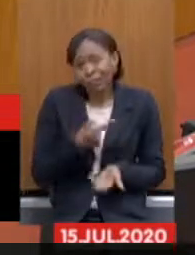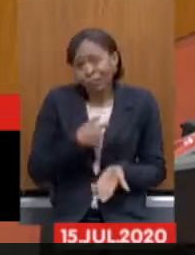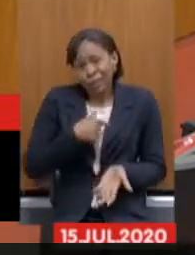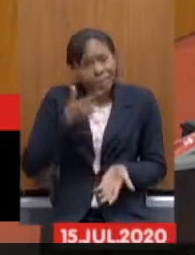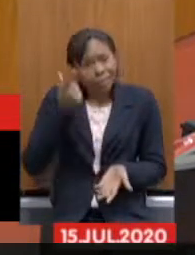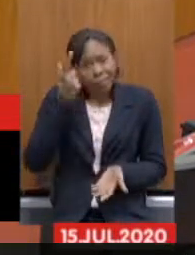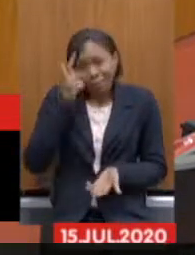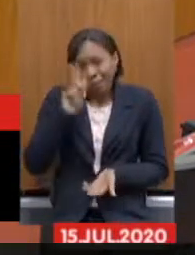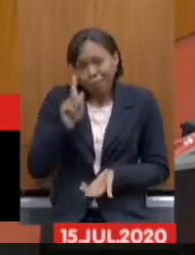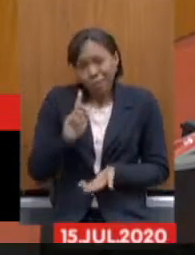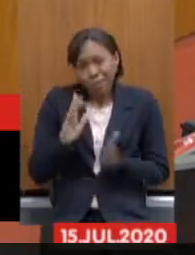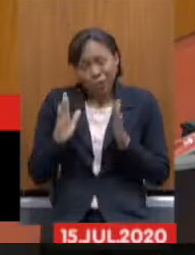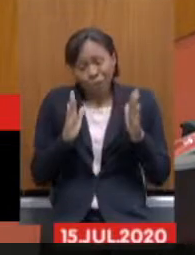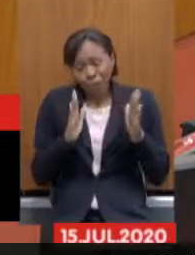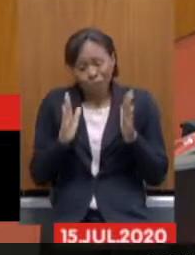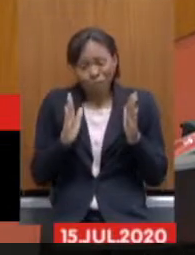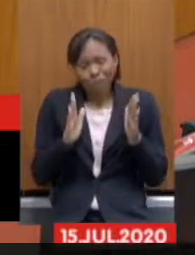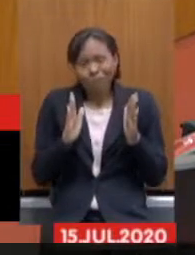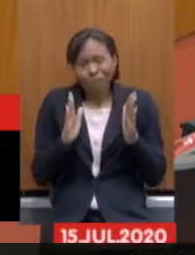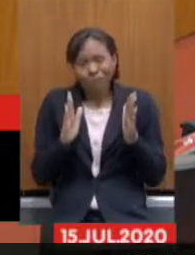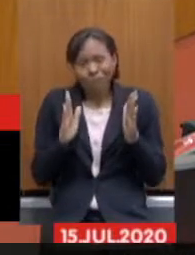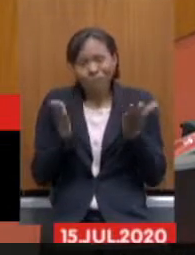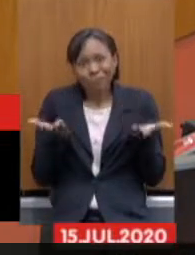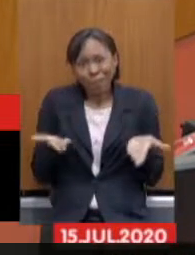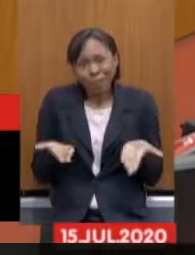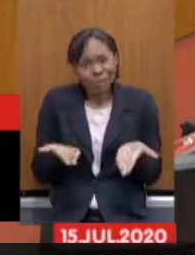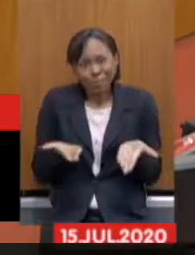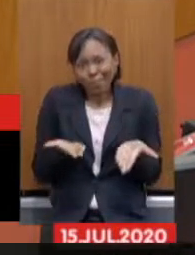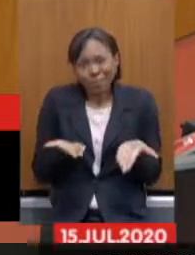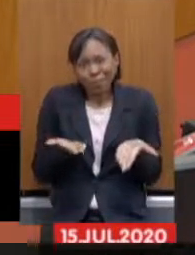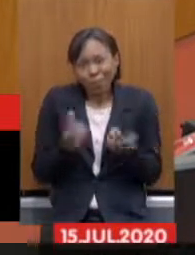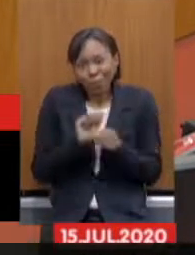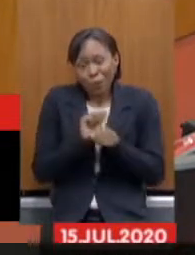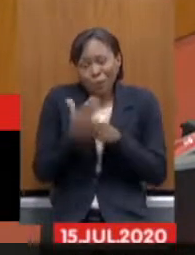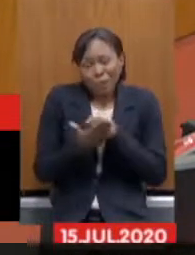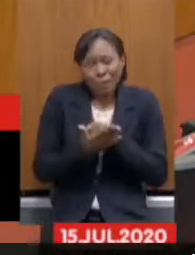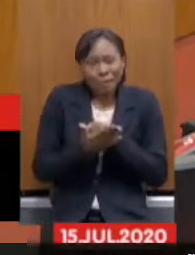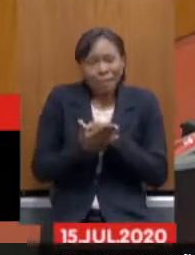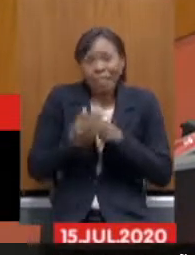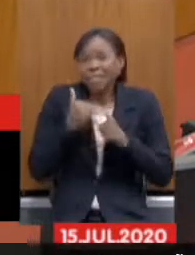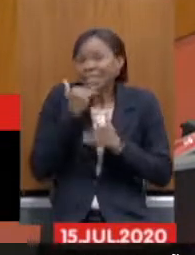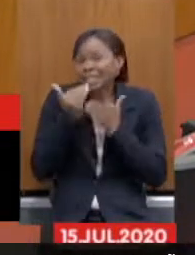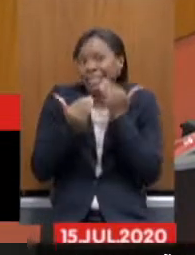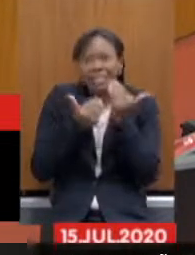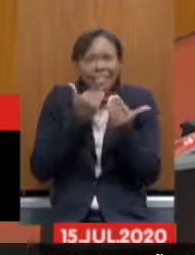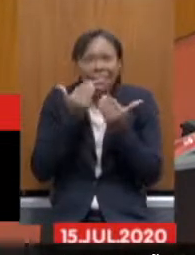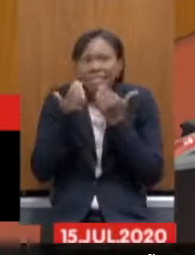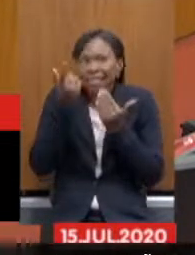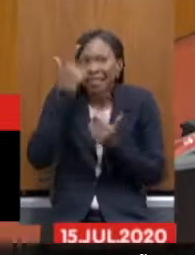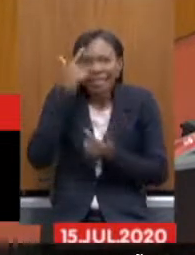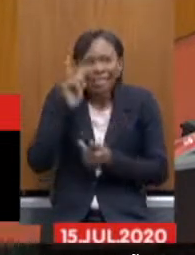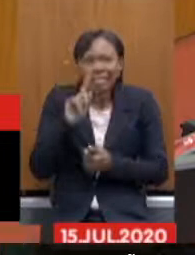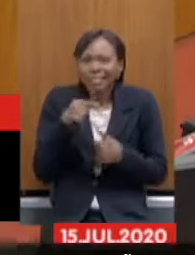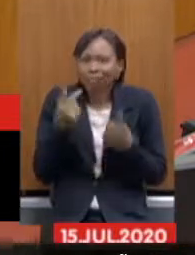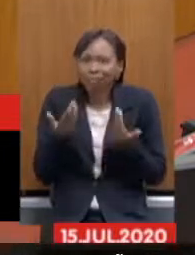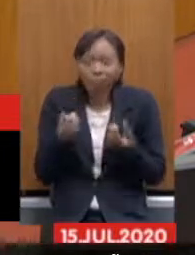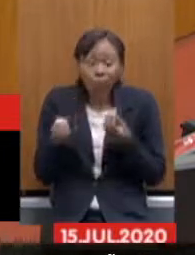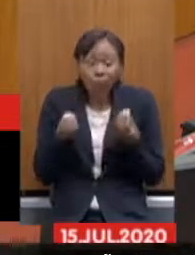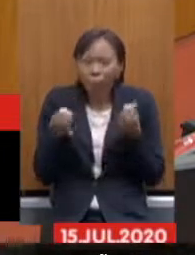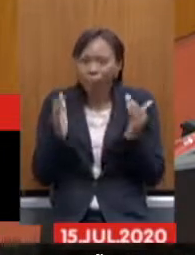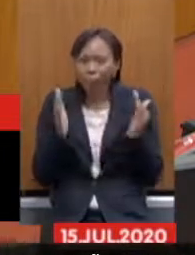que teríamos esse momento ninguém sabia que teria uma pandemia ninguém sabia que estaríamos nessa situação